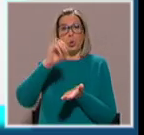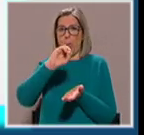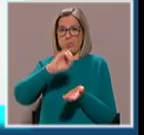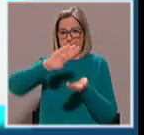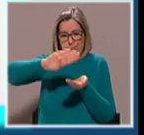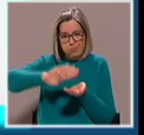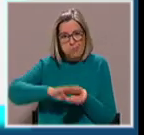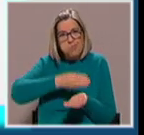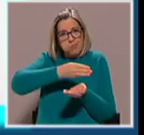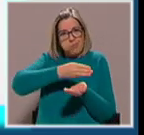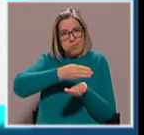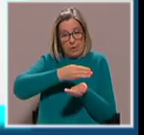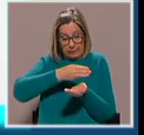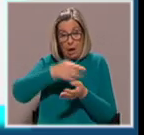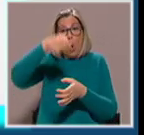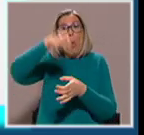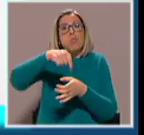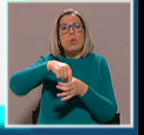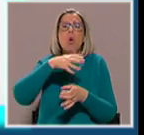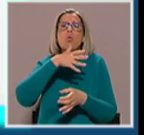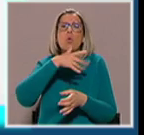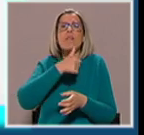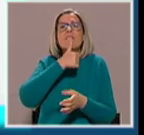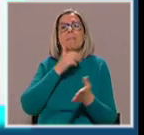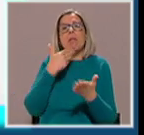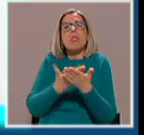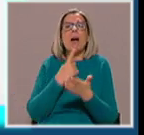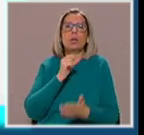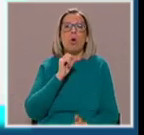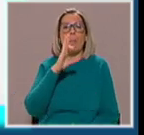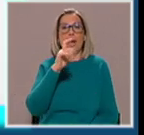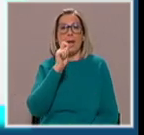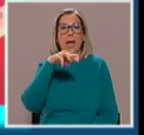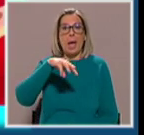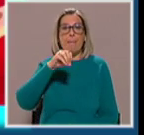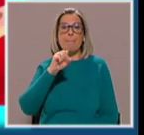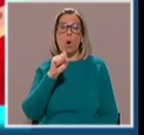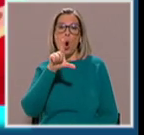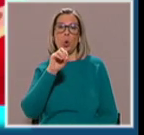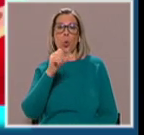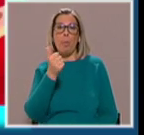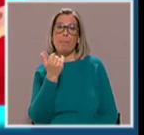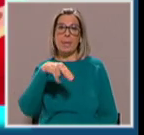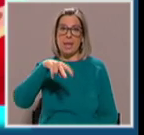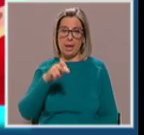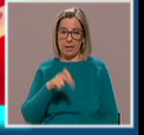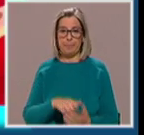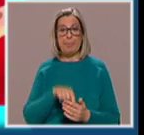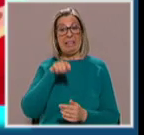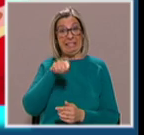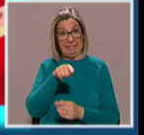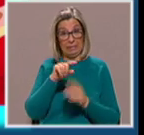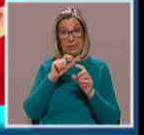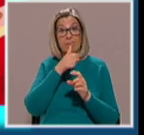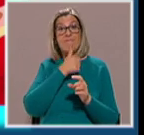interior apresentam hemoglobina, uma proteína que lhes confere a cor vermelha. A função das hemácias é o transporte